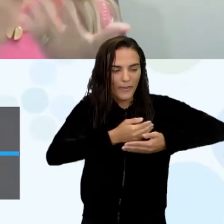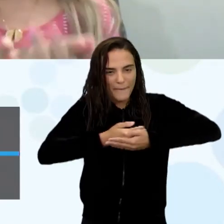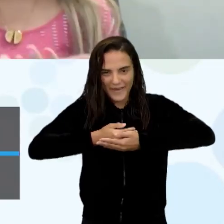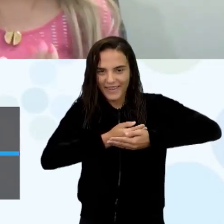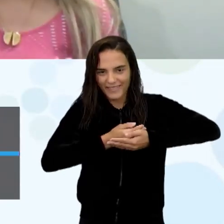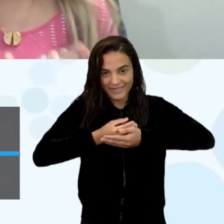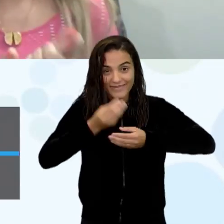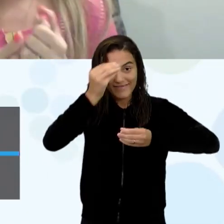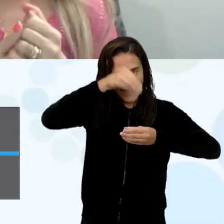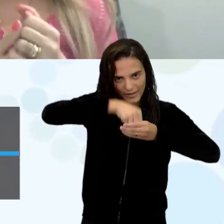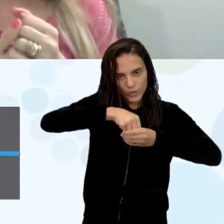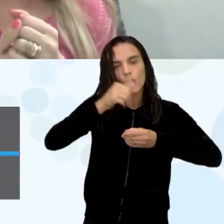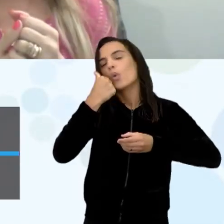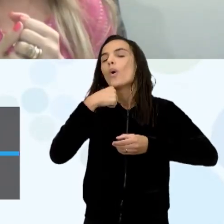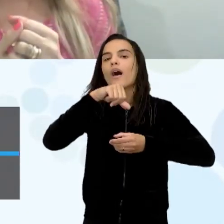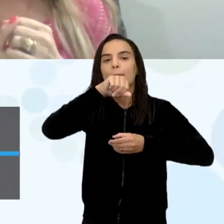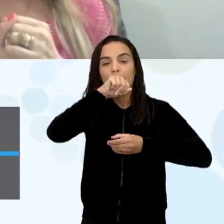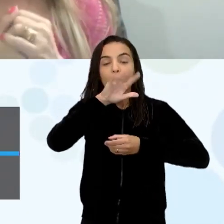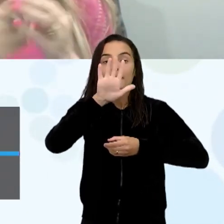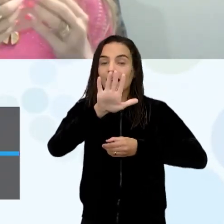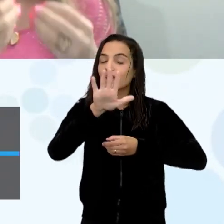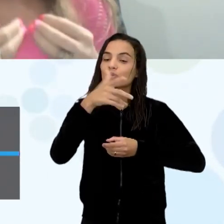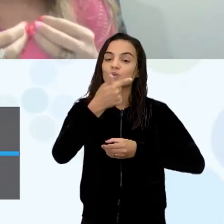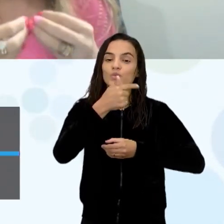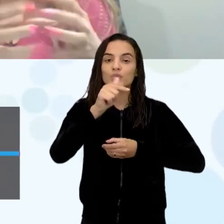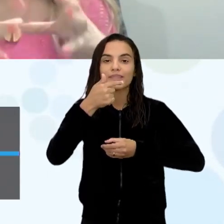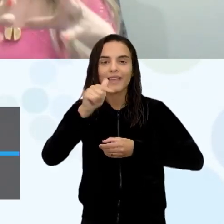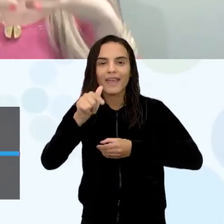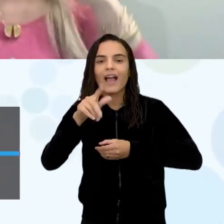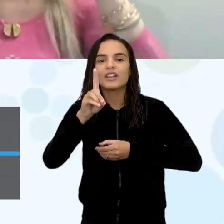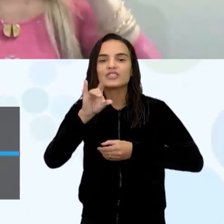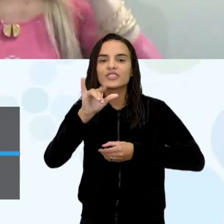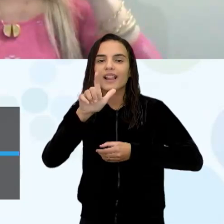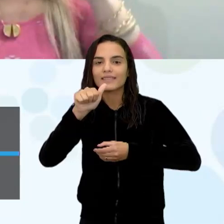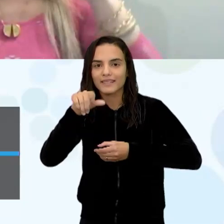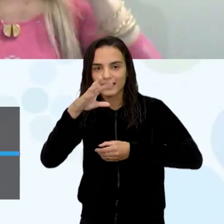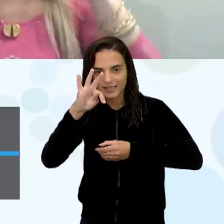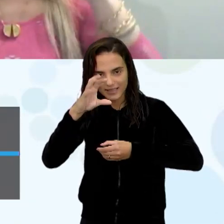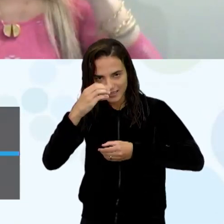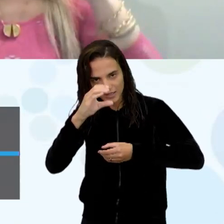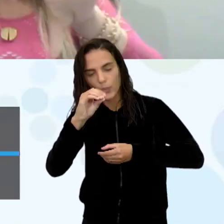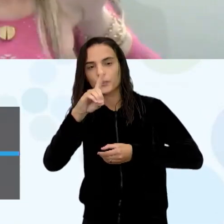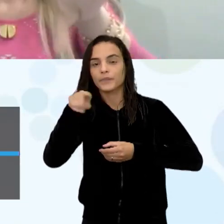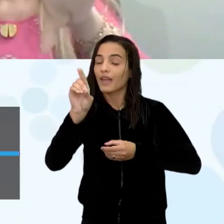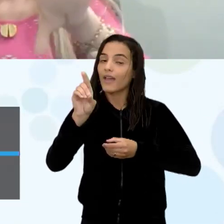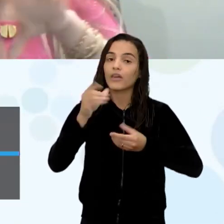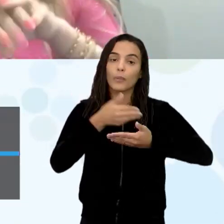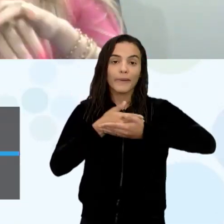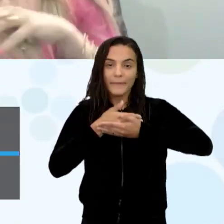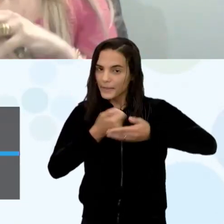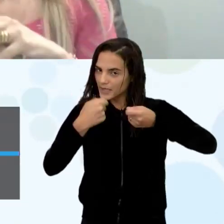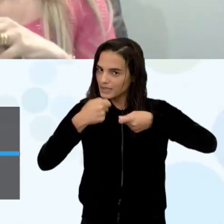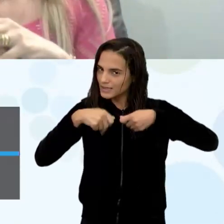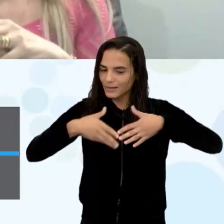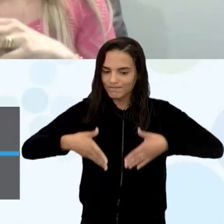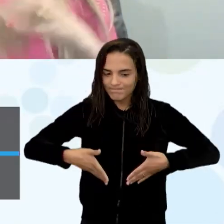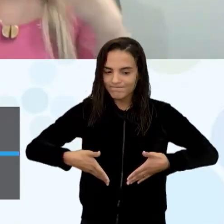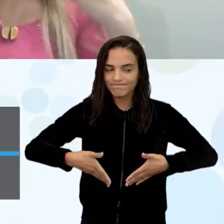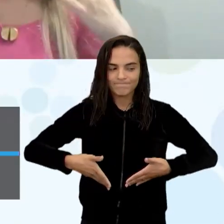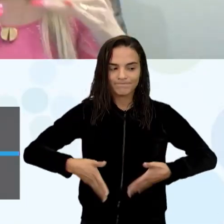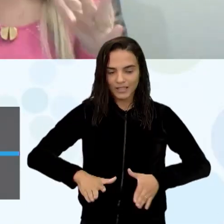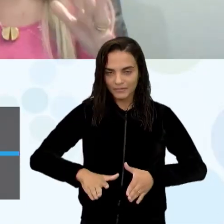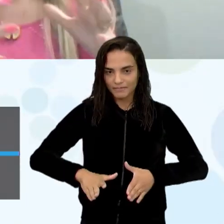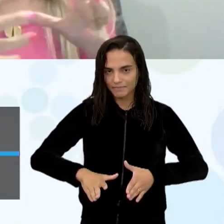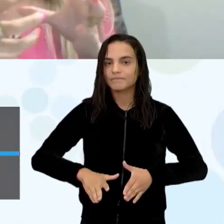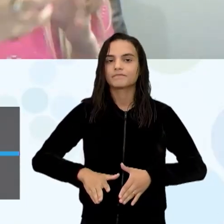é colocada para fazer o parto normal, mas ela não tem a devida dilatação para aquela criança sair, né? De